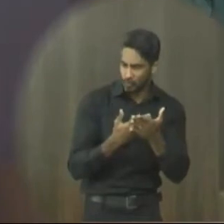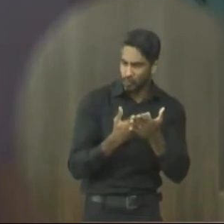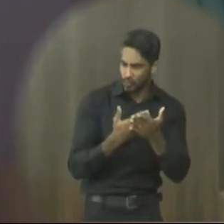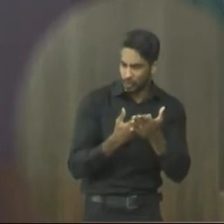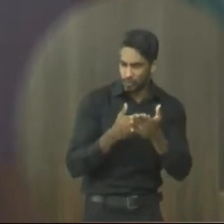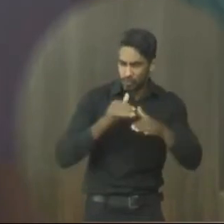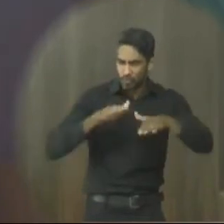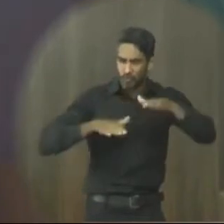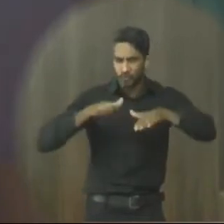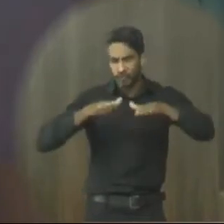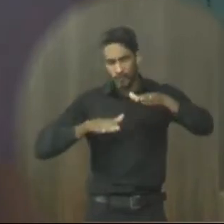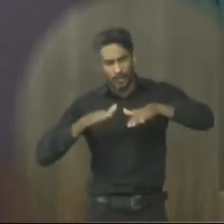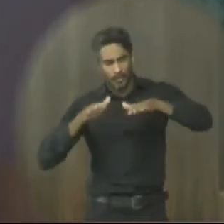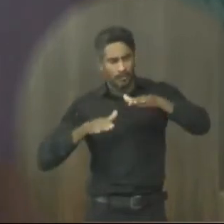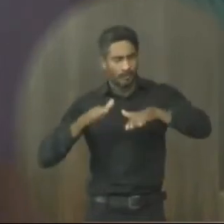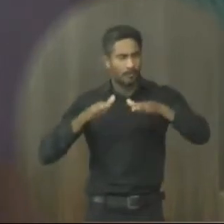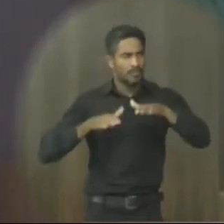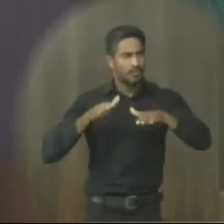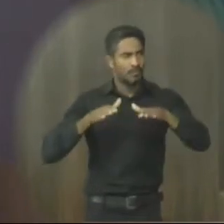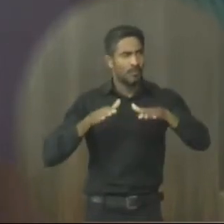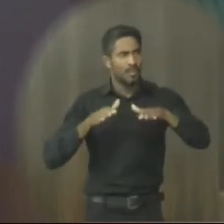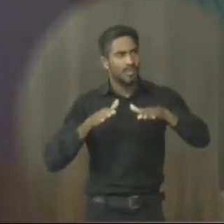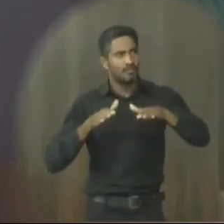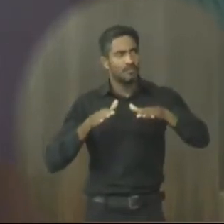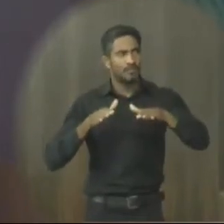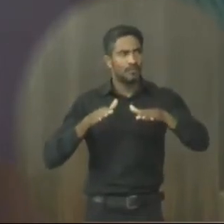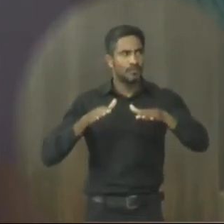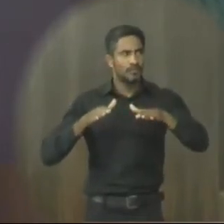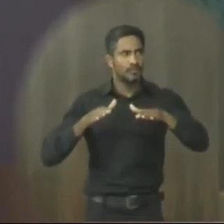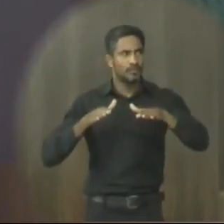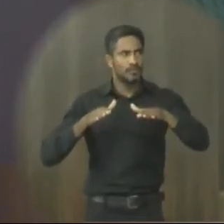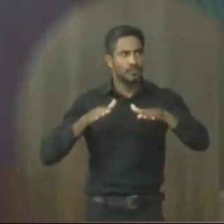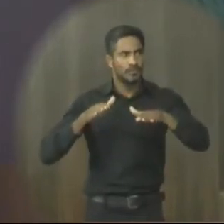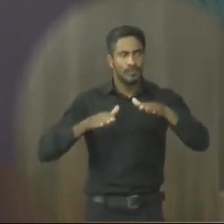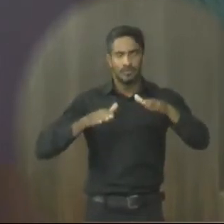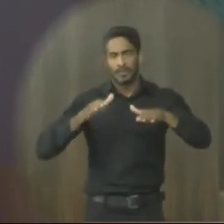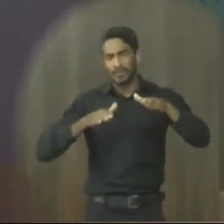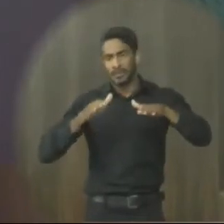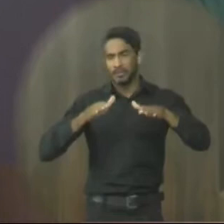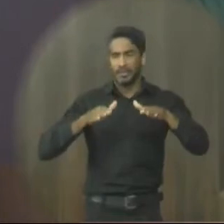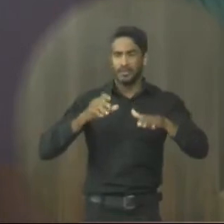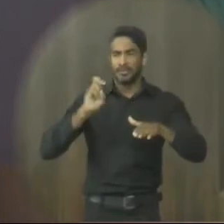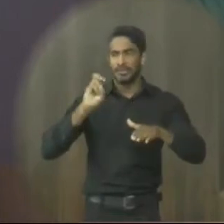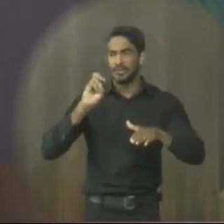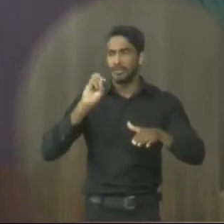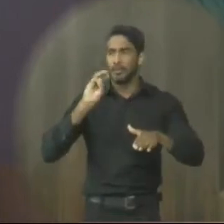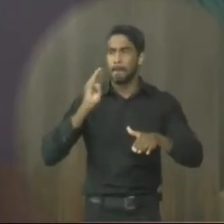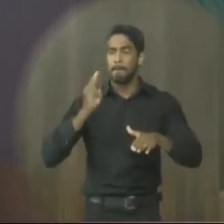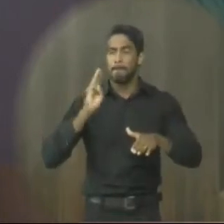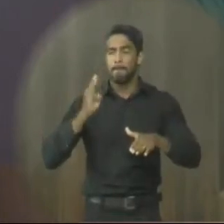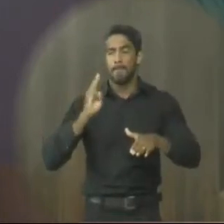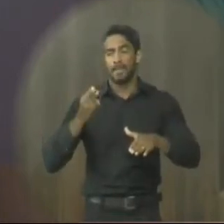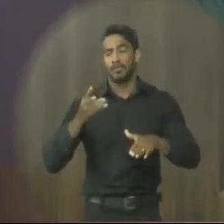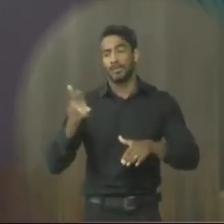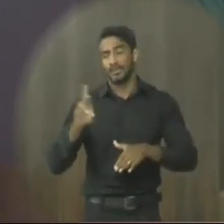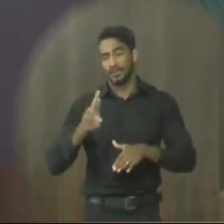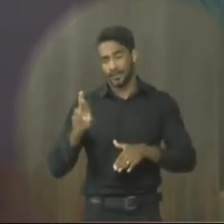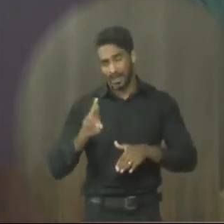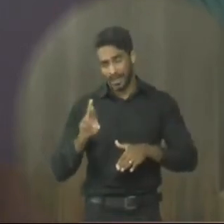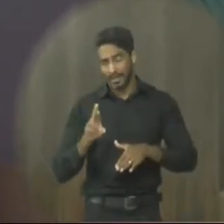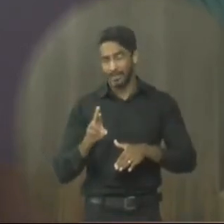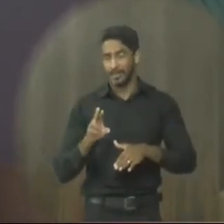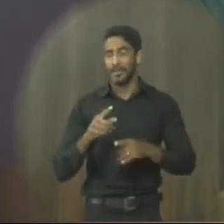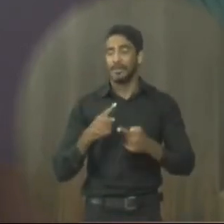mais ou menos, né, Carlos? E nós chegamos a um investimento que passa na casa dos 5 milhões de reais. Lá